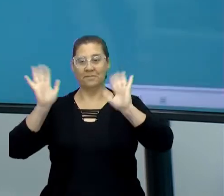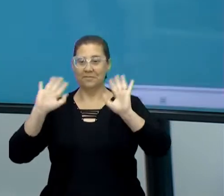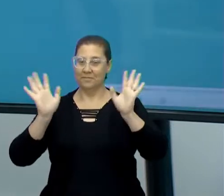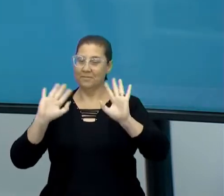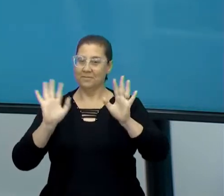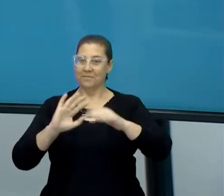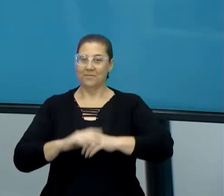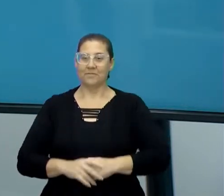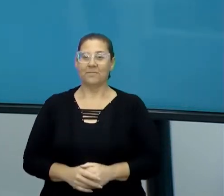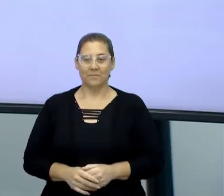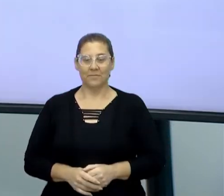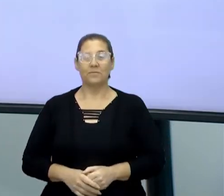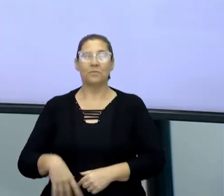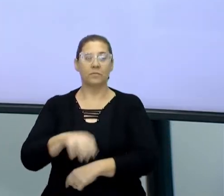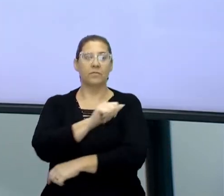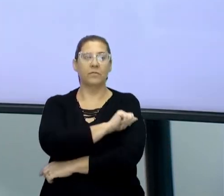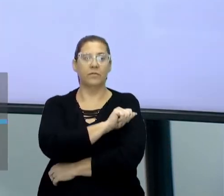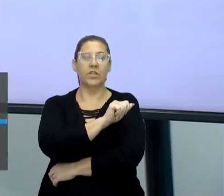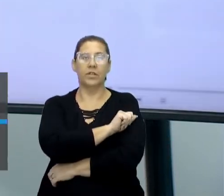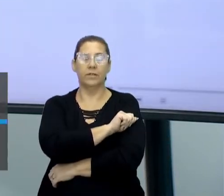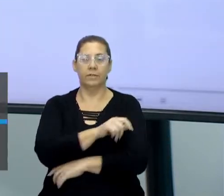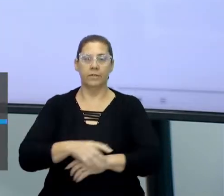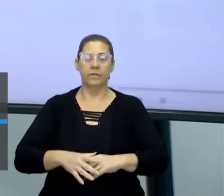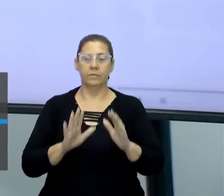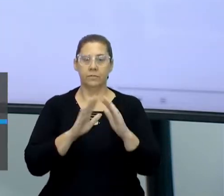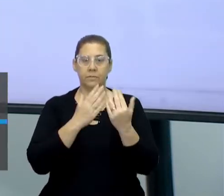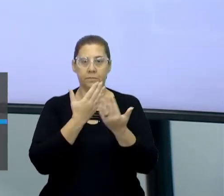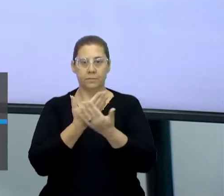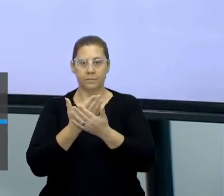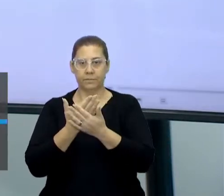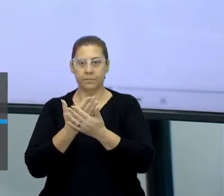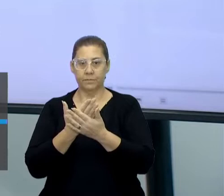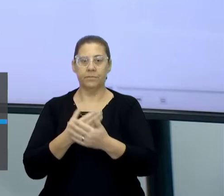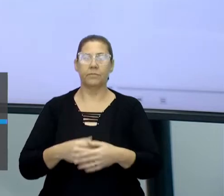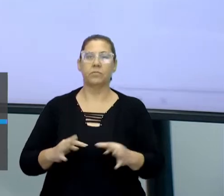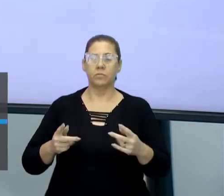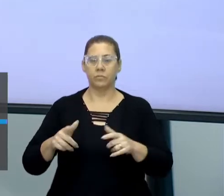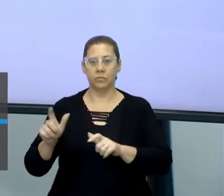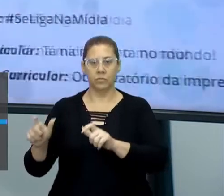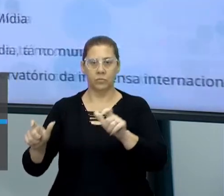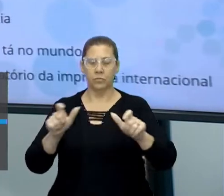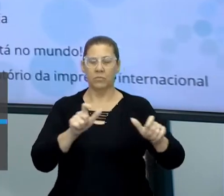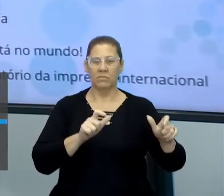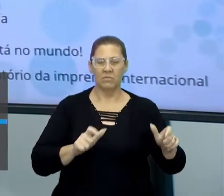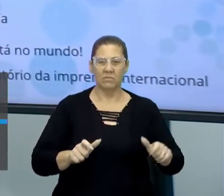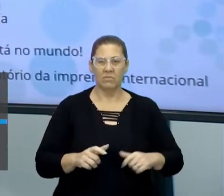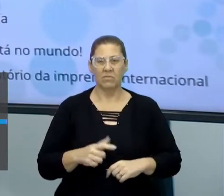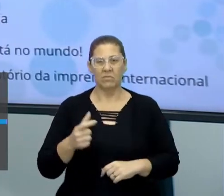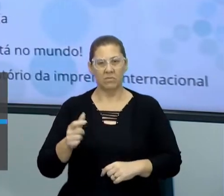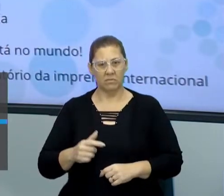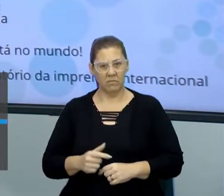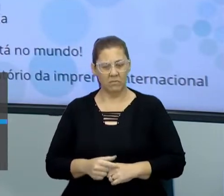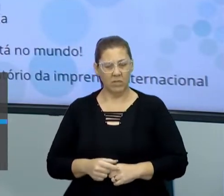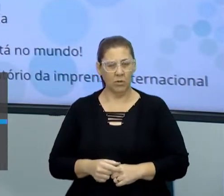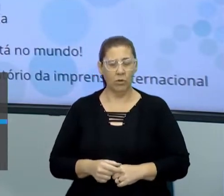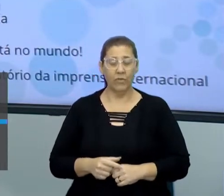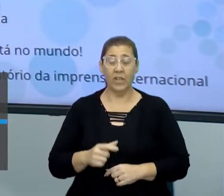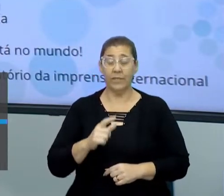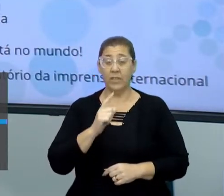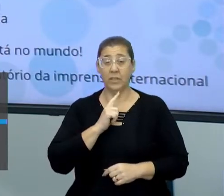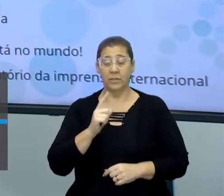Olá, queridíssimos estudantes do estado de São Paulo e adjacências, pessoas de universos paralelos e outras dimensões, pessoas do futuro que estão assistindo